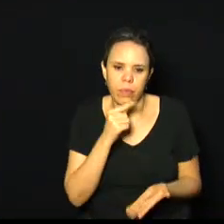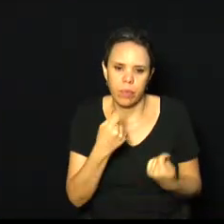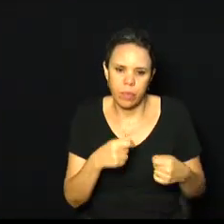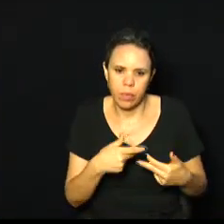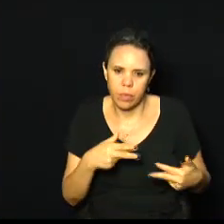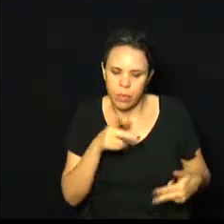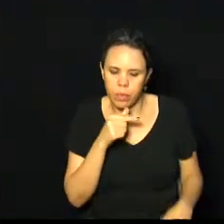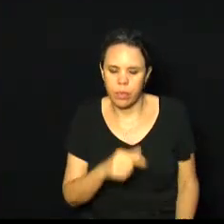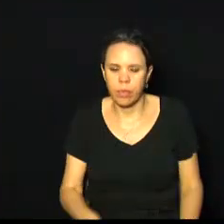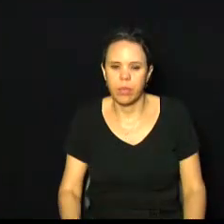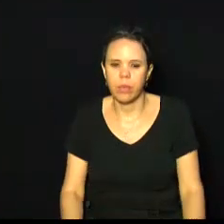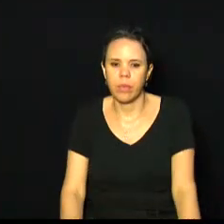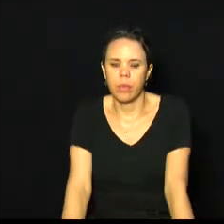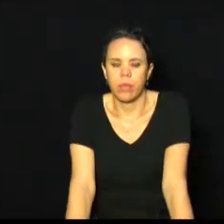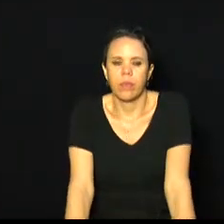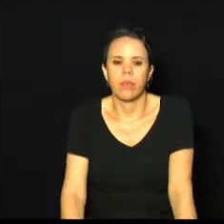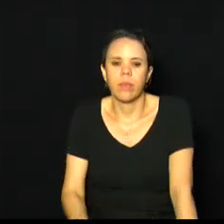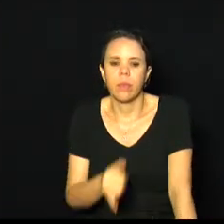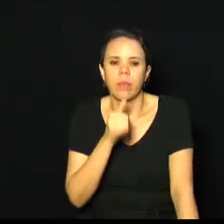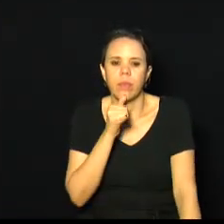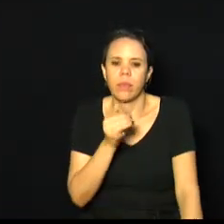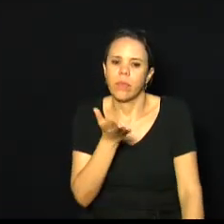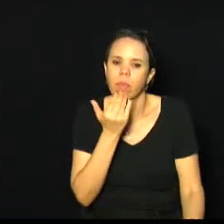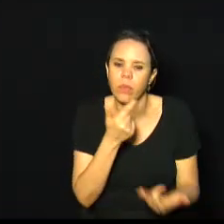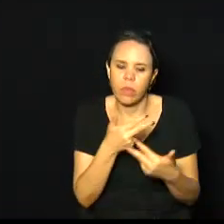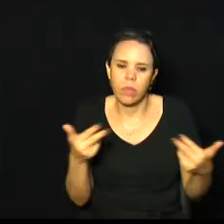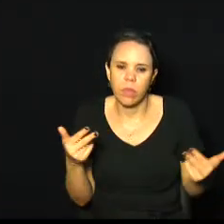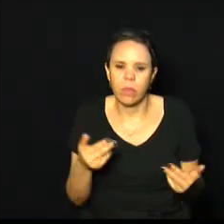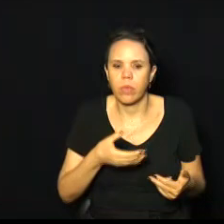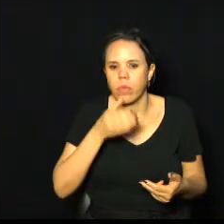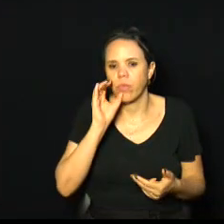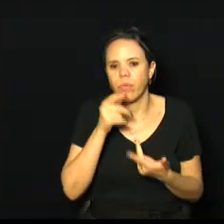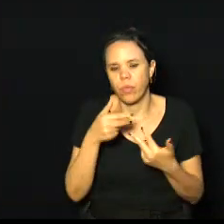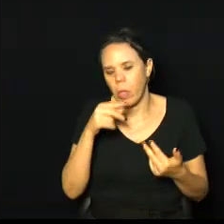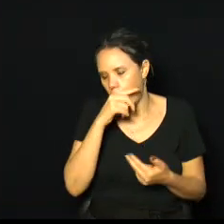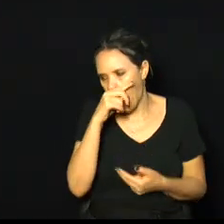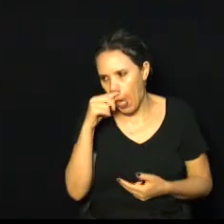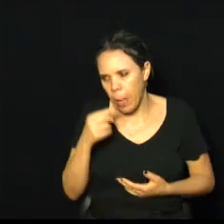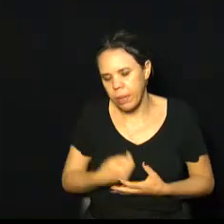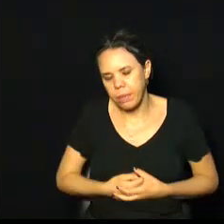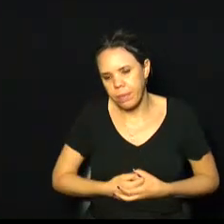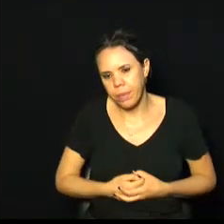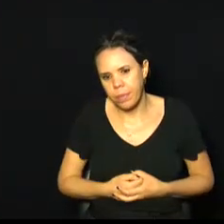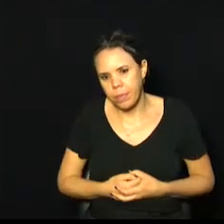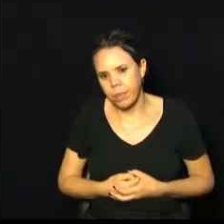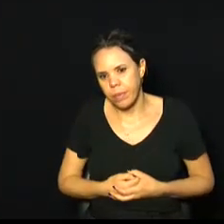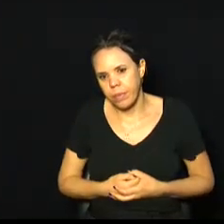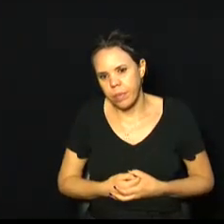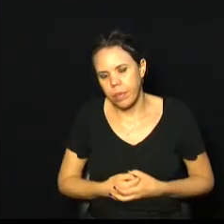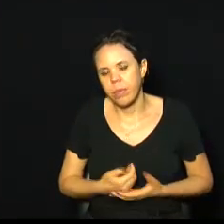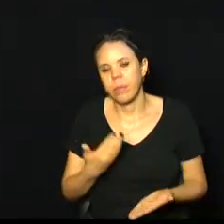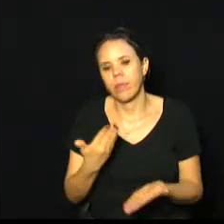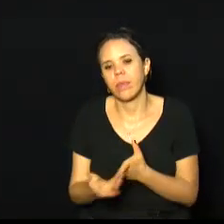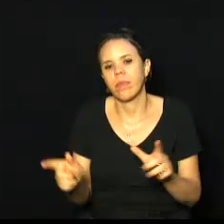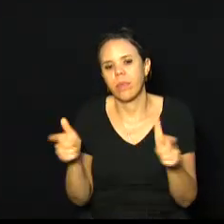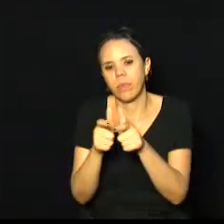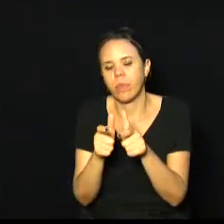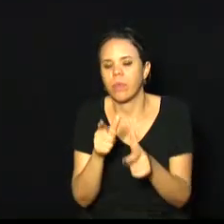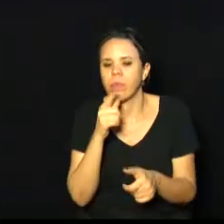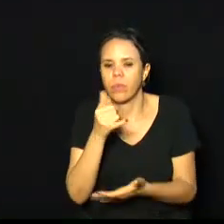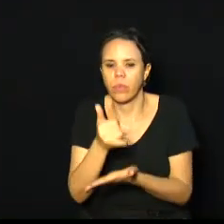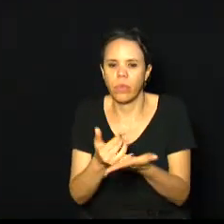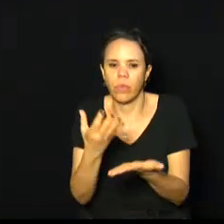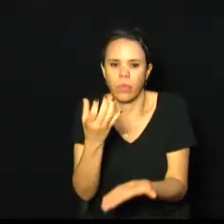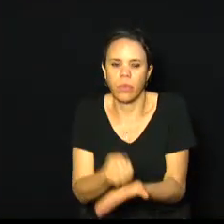água. Né? Por exemplo, indústria de alimentos, indústria de bebidas. Né? Queda da arrecadação tributária,